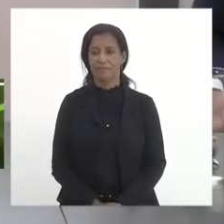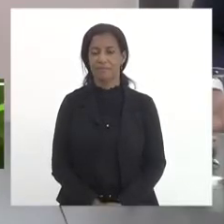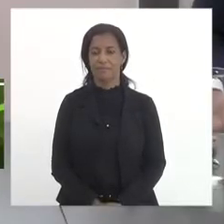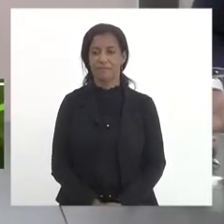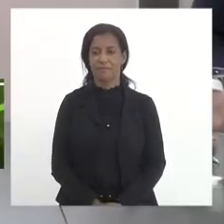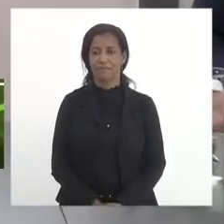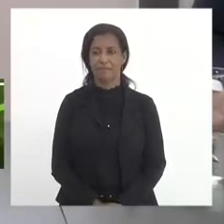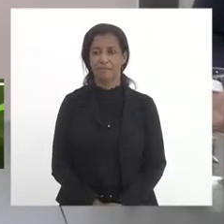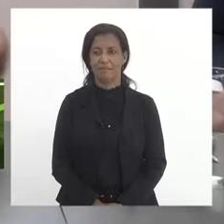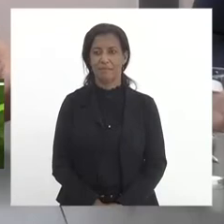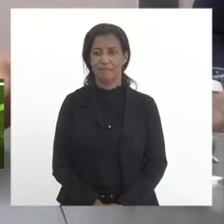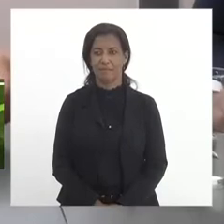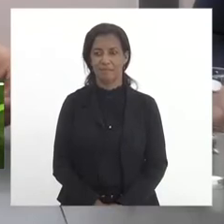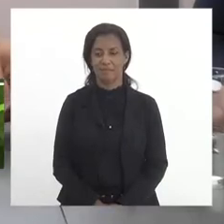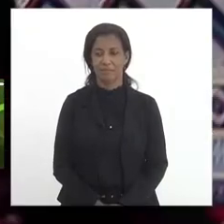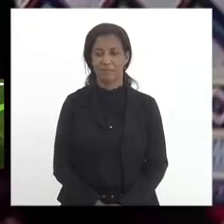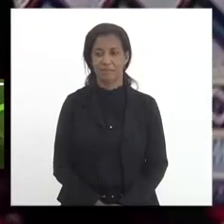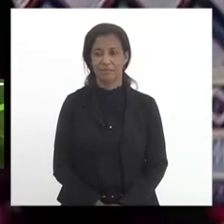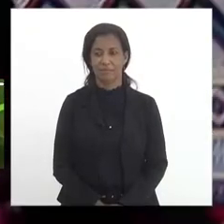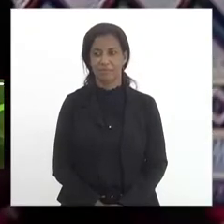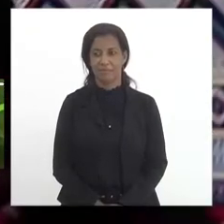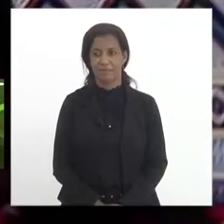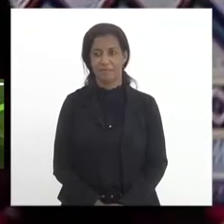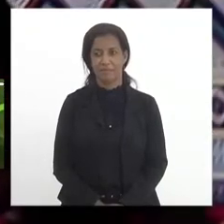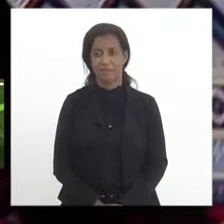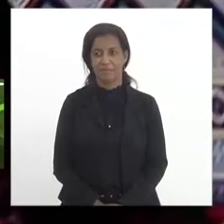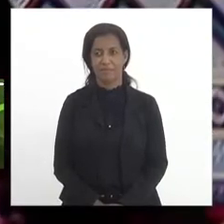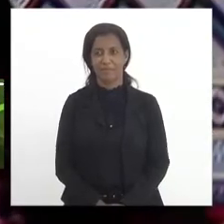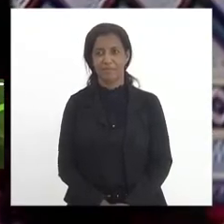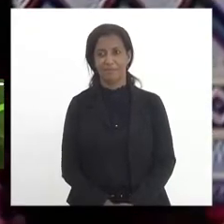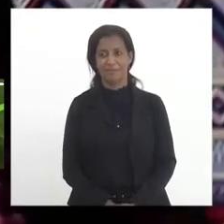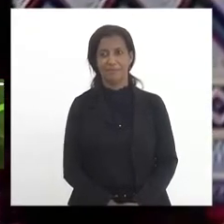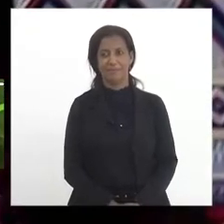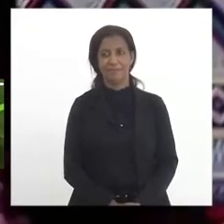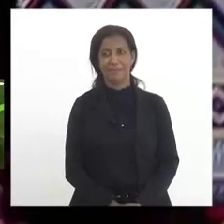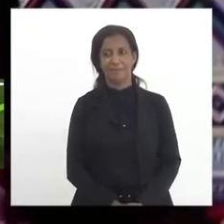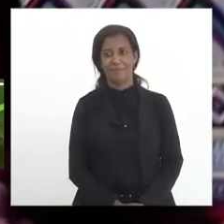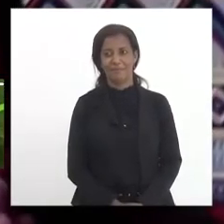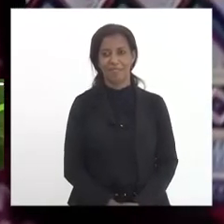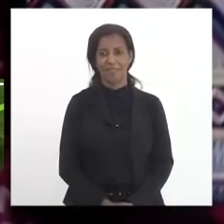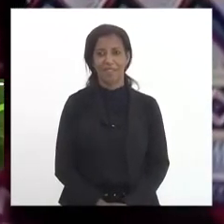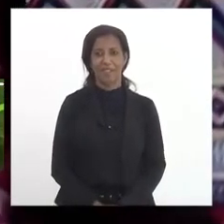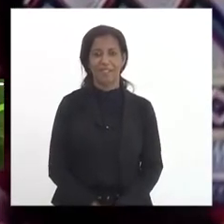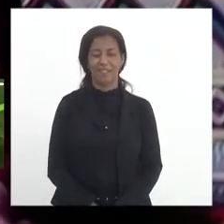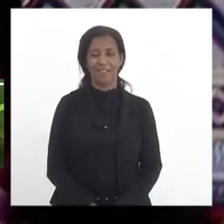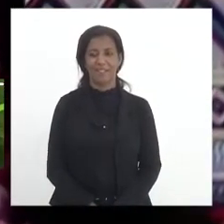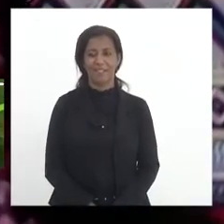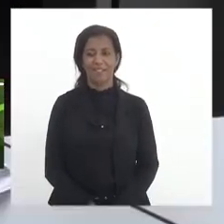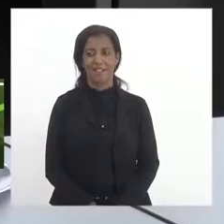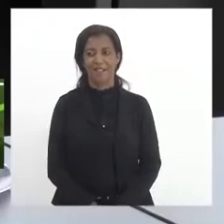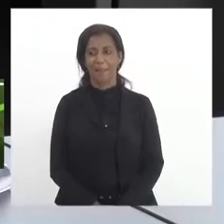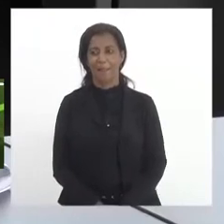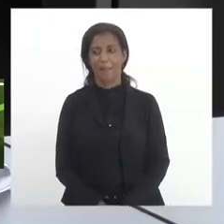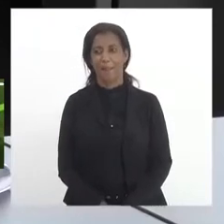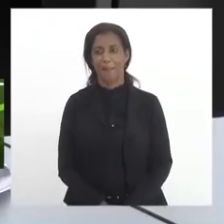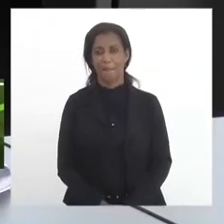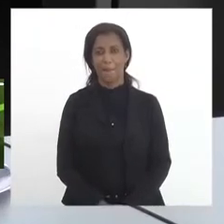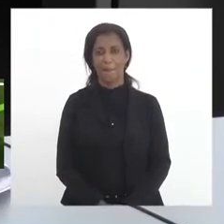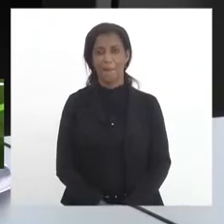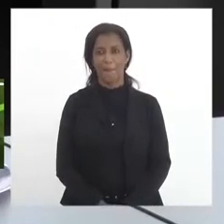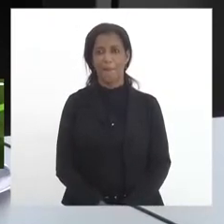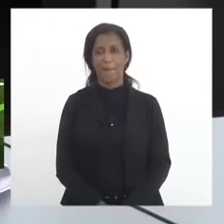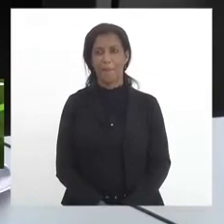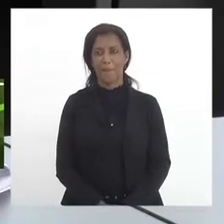Ninguém sabe o que é convescote. Eu ouvi, hein, deputado Luiz Paulo, teve convescote aí. Não, eu vou falar no plenário sobre isso, como a maioria não sabe o